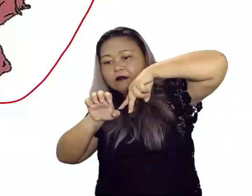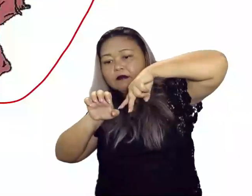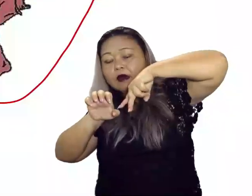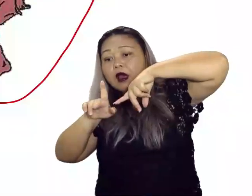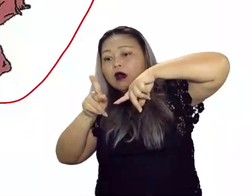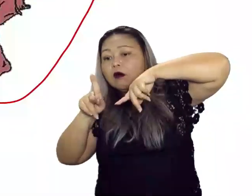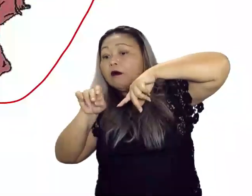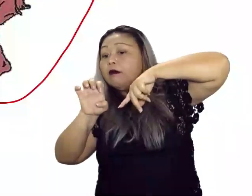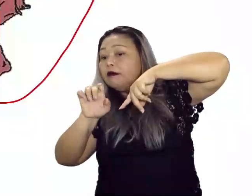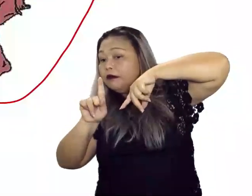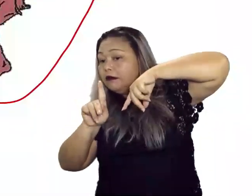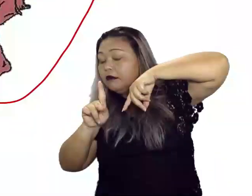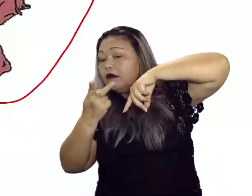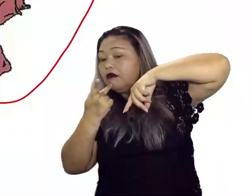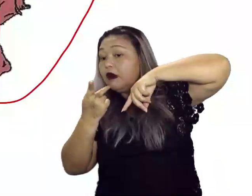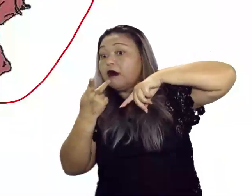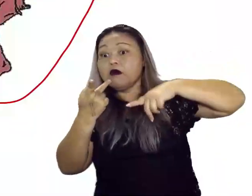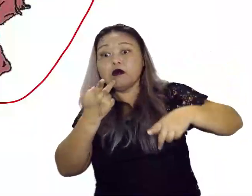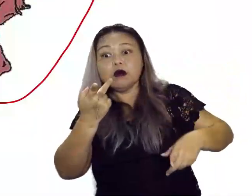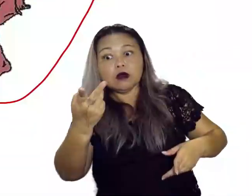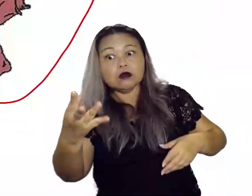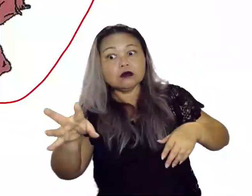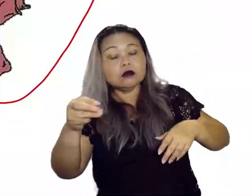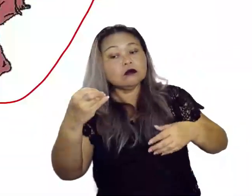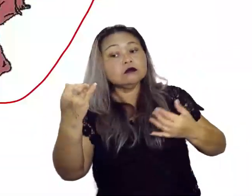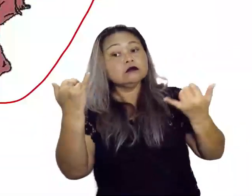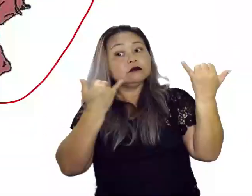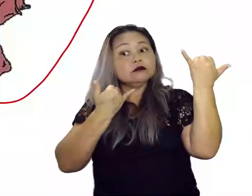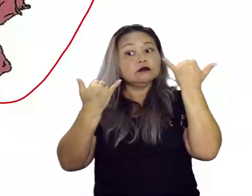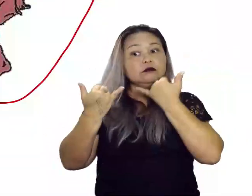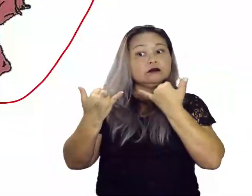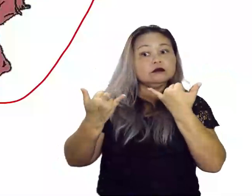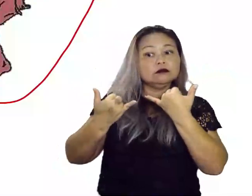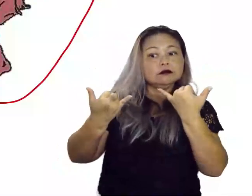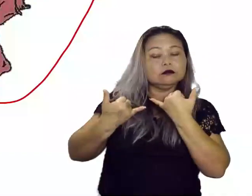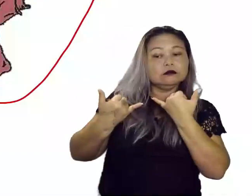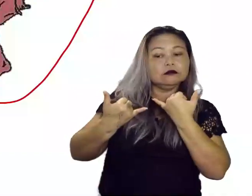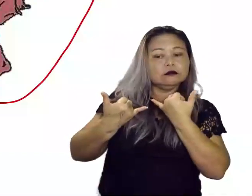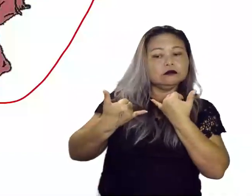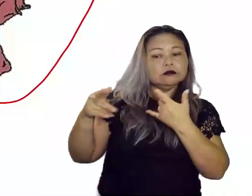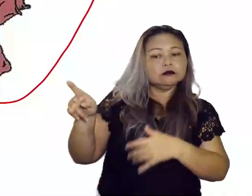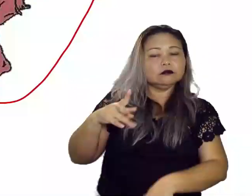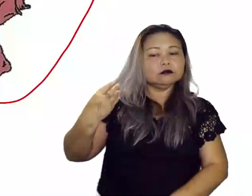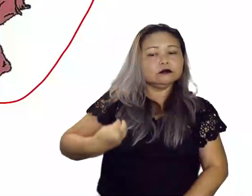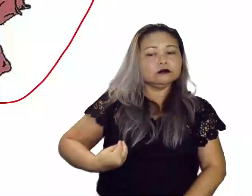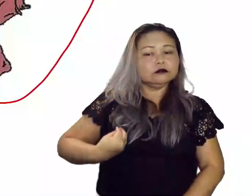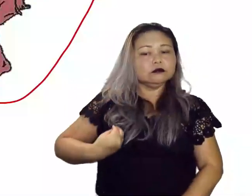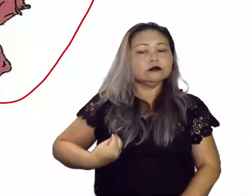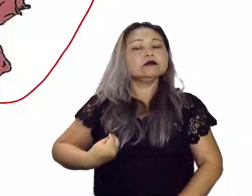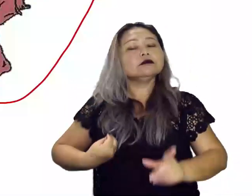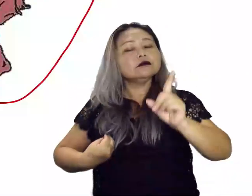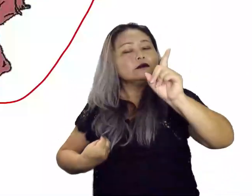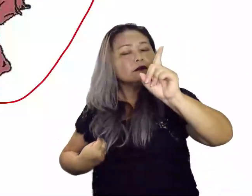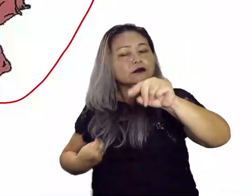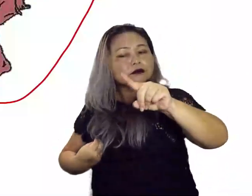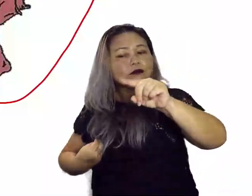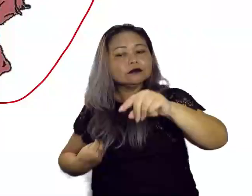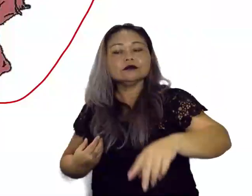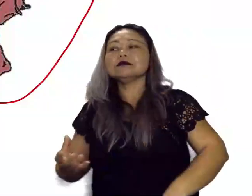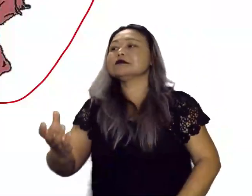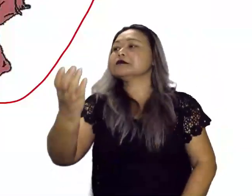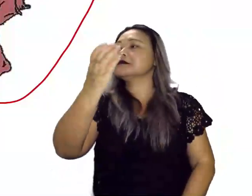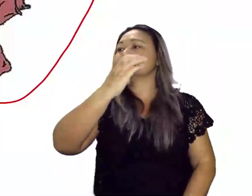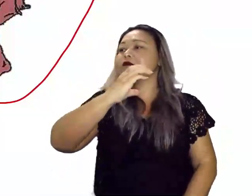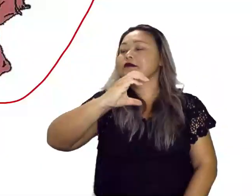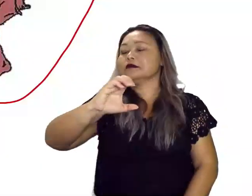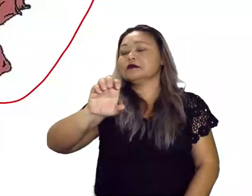Opa, alguém falou aí. Alguém mandou recado pelos professores presenciais. É isso mesmo, esse é o